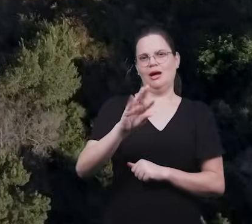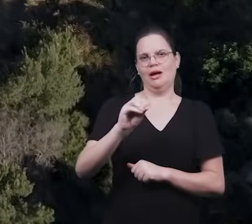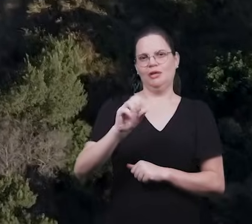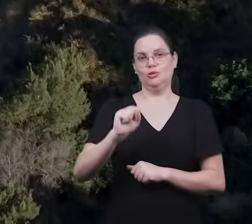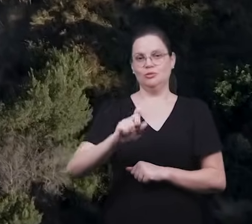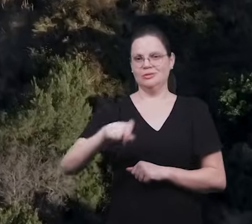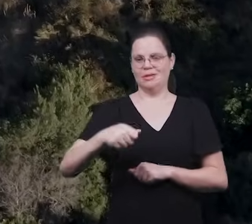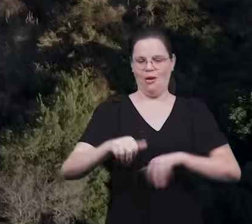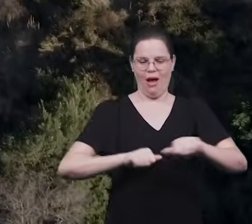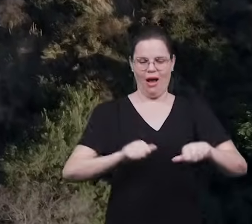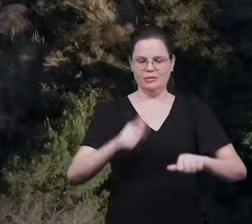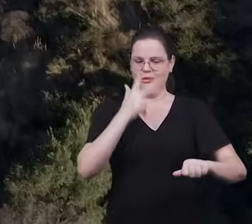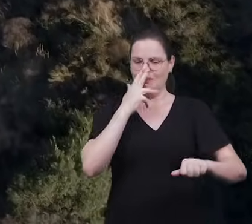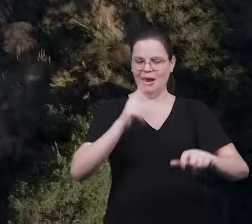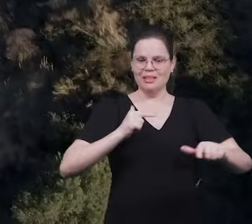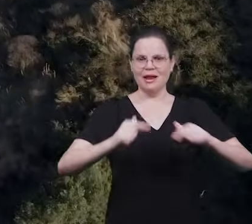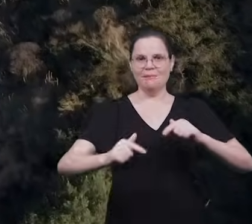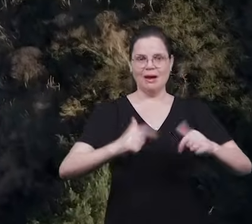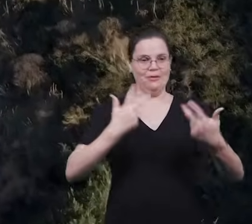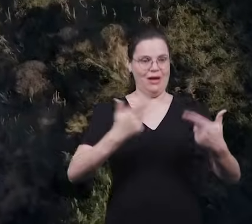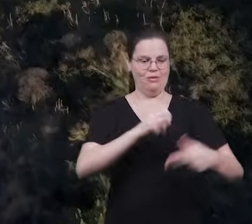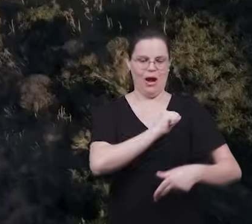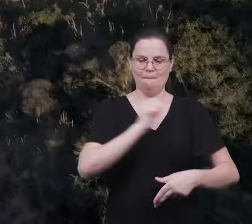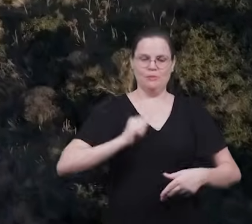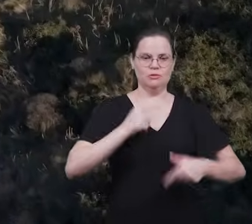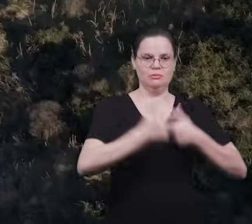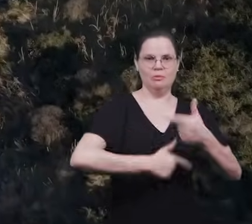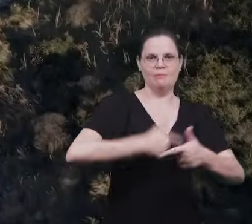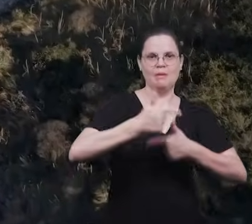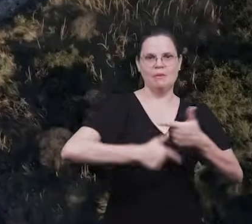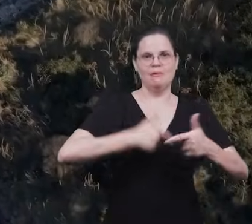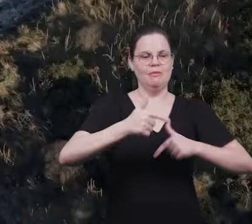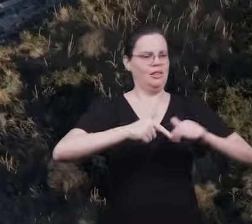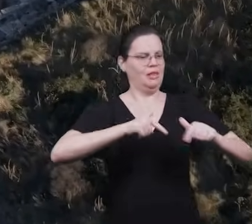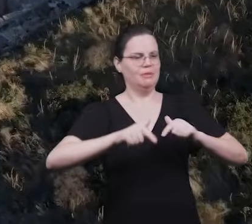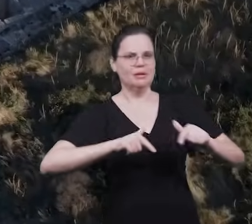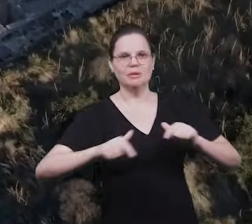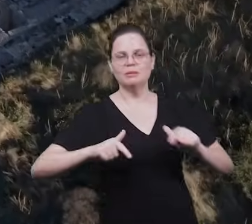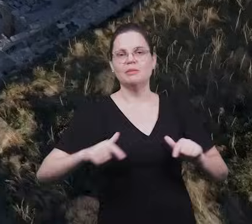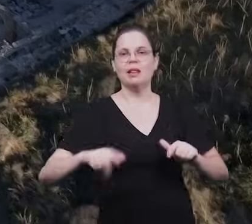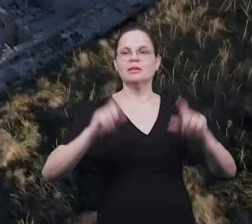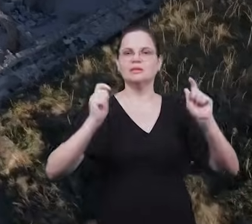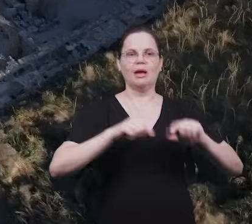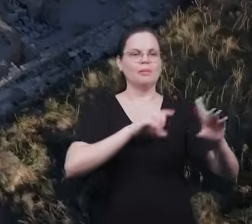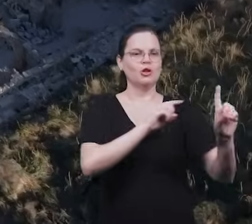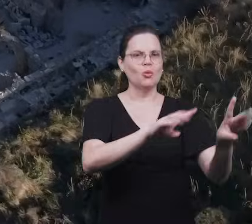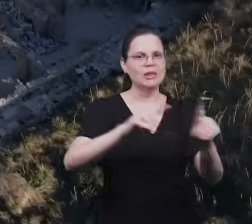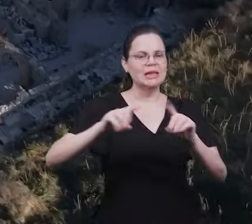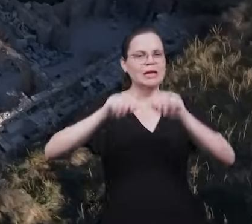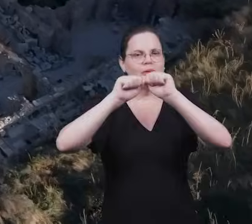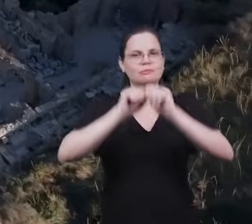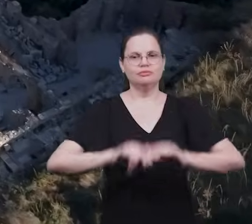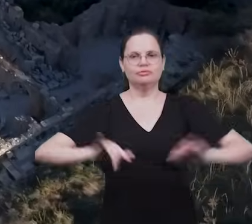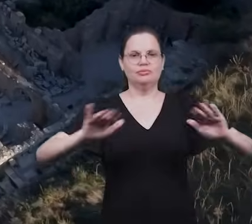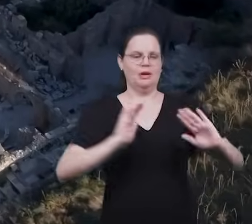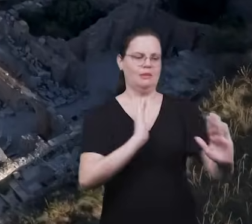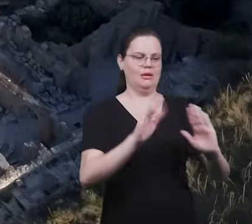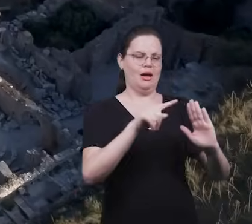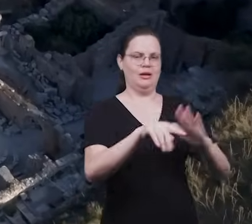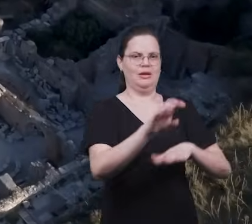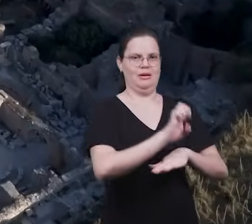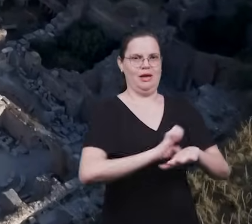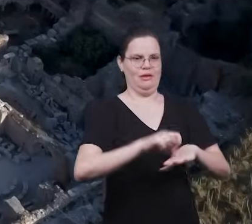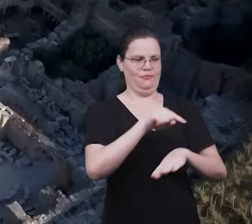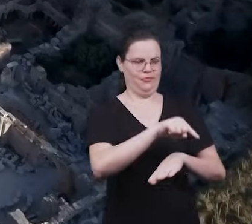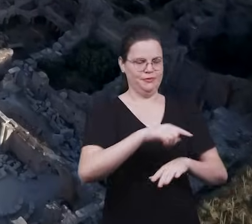E através dos Atos e das Cartas dos Apóstolos, a doutrina então foi estabelecida, e isso aconteceu exatamente no período de Éfeso.